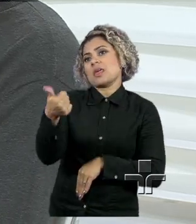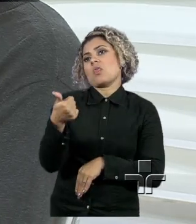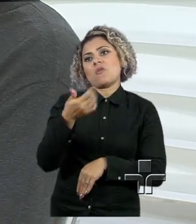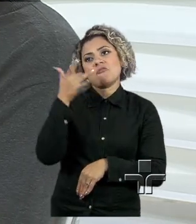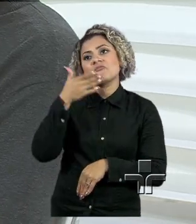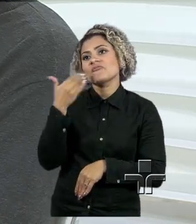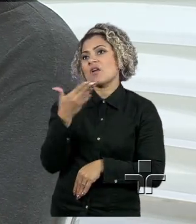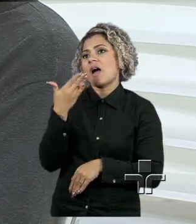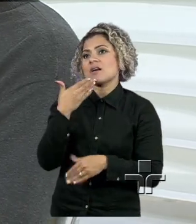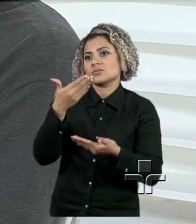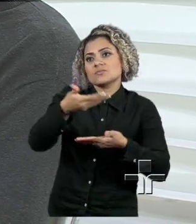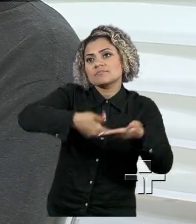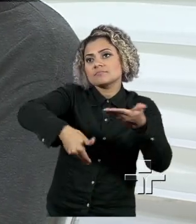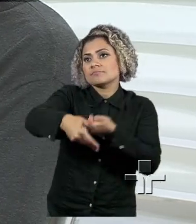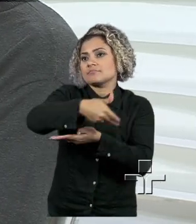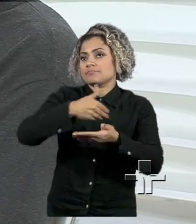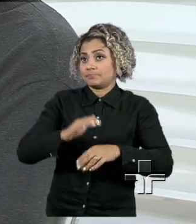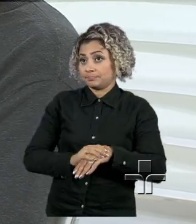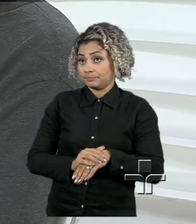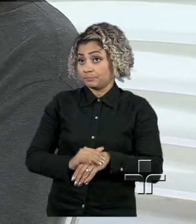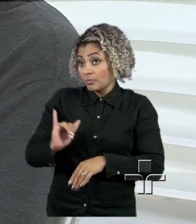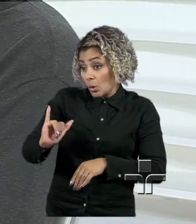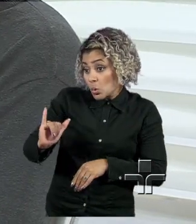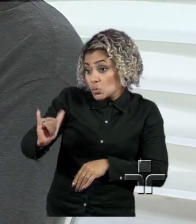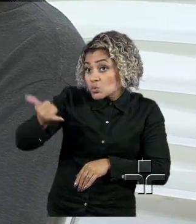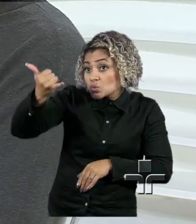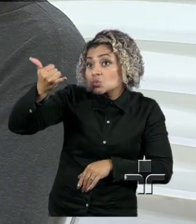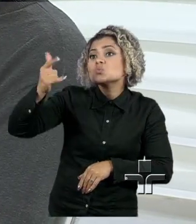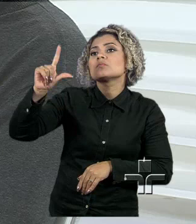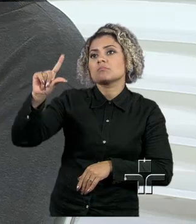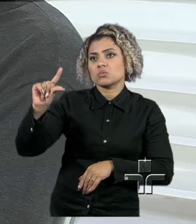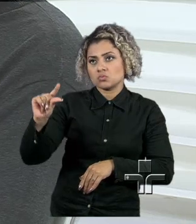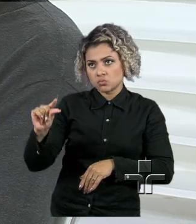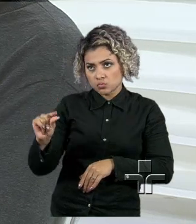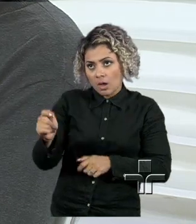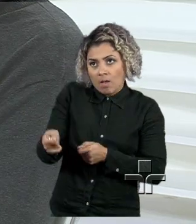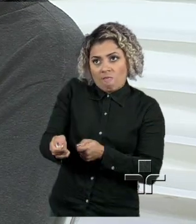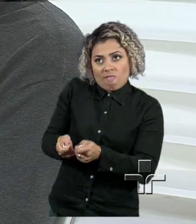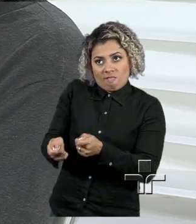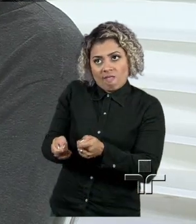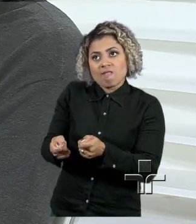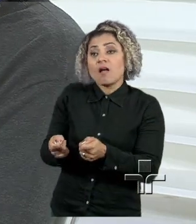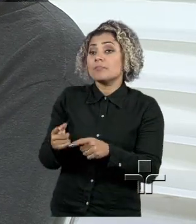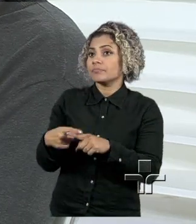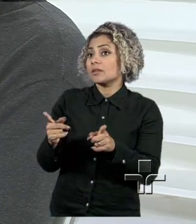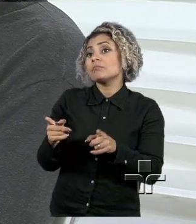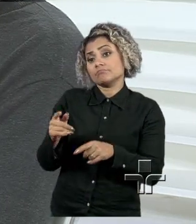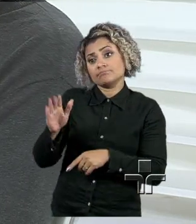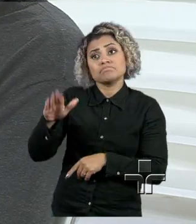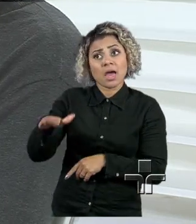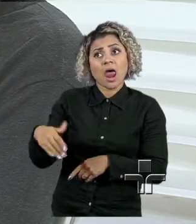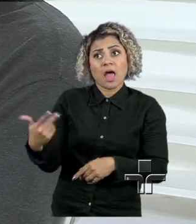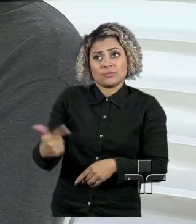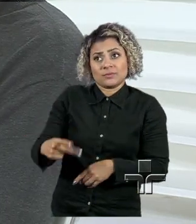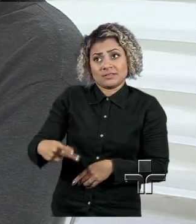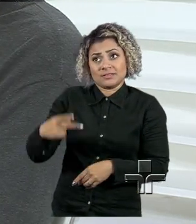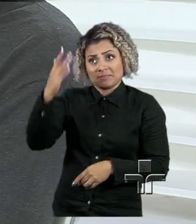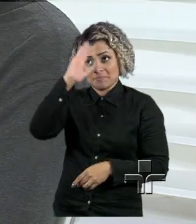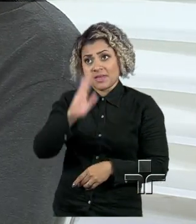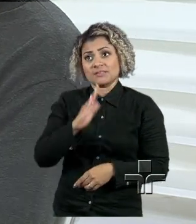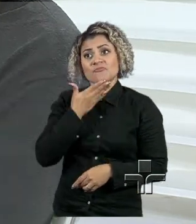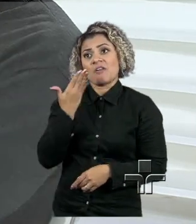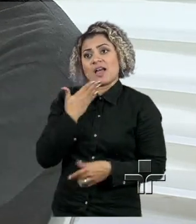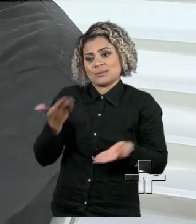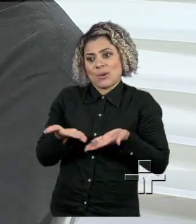melhor para o empreendedor. Bom, os juros caiu, a inflação sob controle, acho que nunca foi tão barato conseguir dinheiro no Brasil, né?